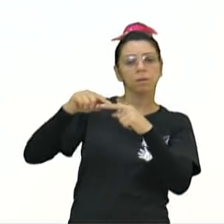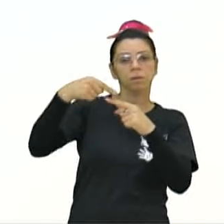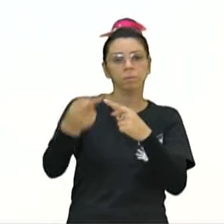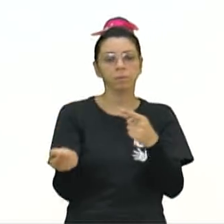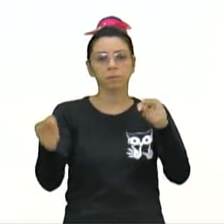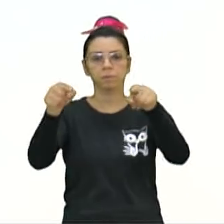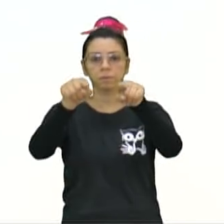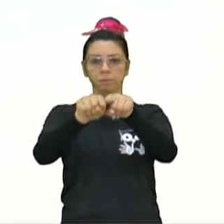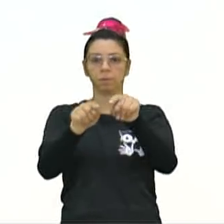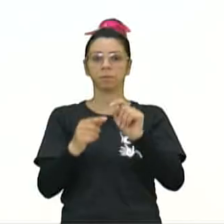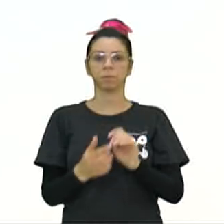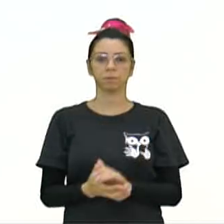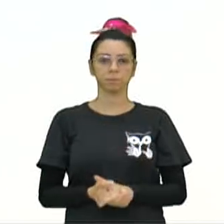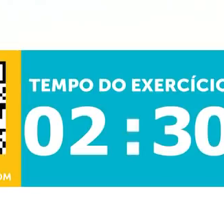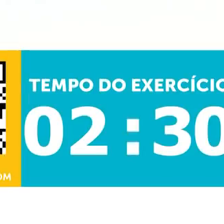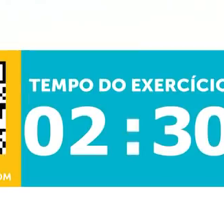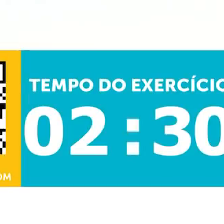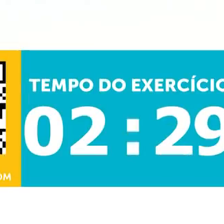na sequência.